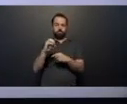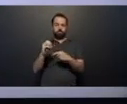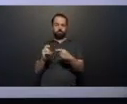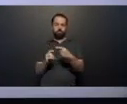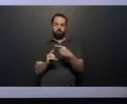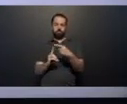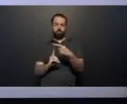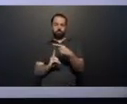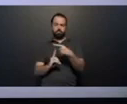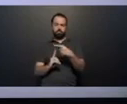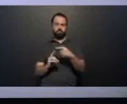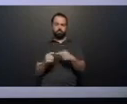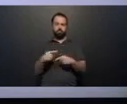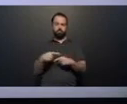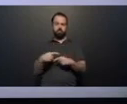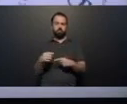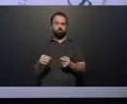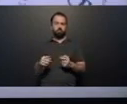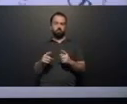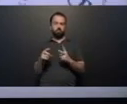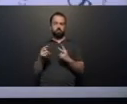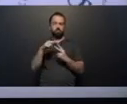que é o π.